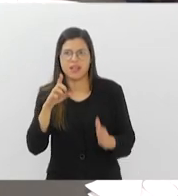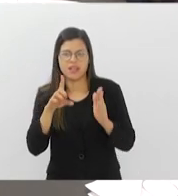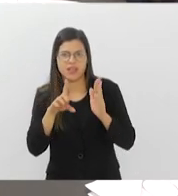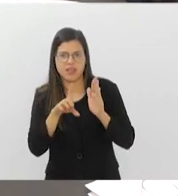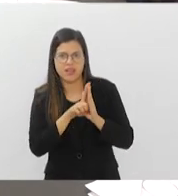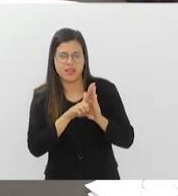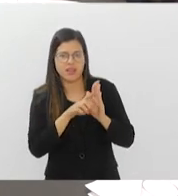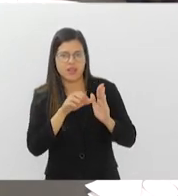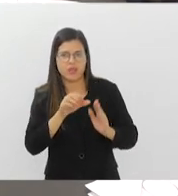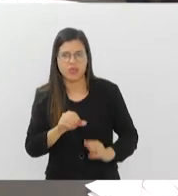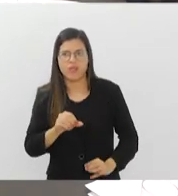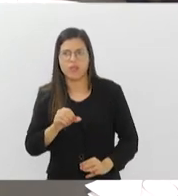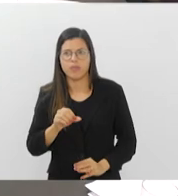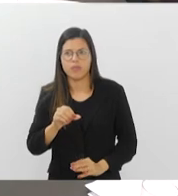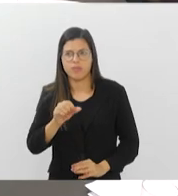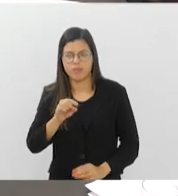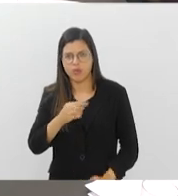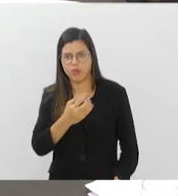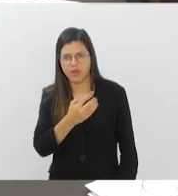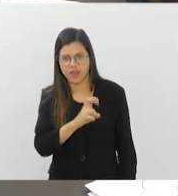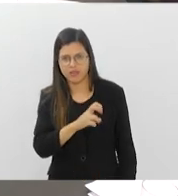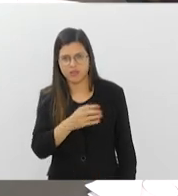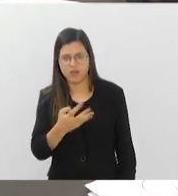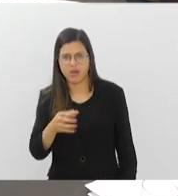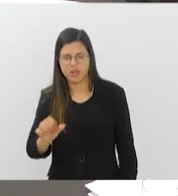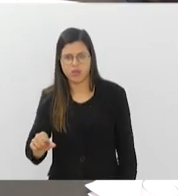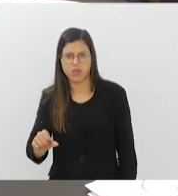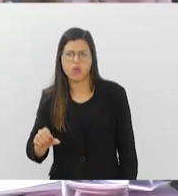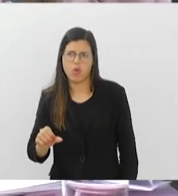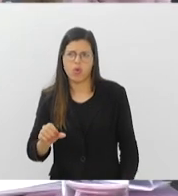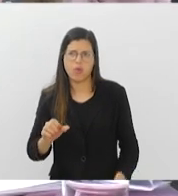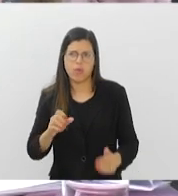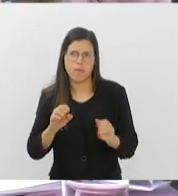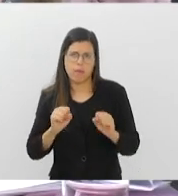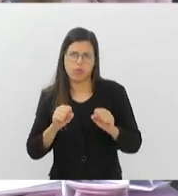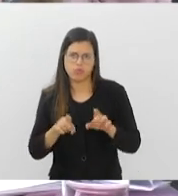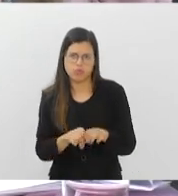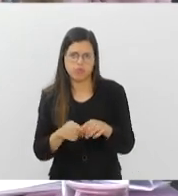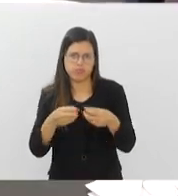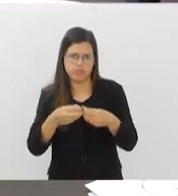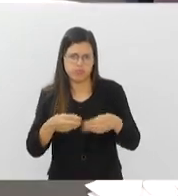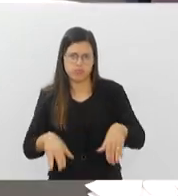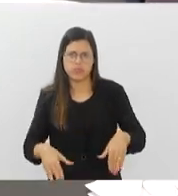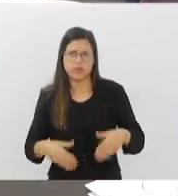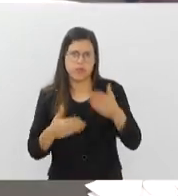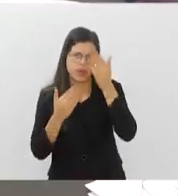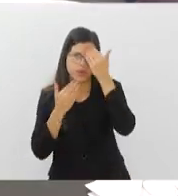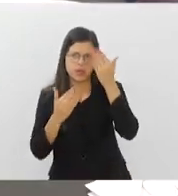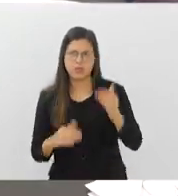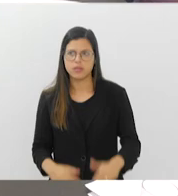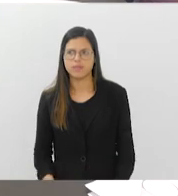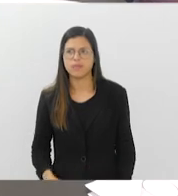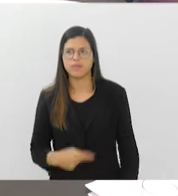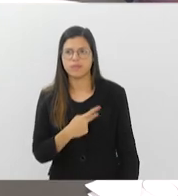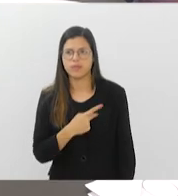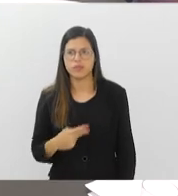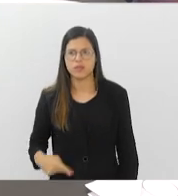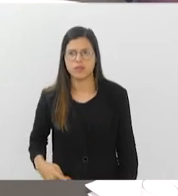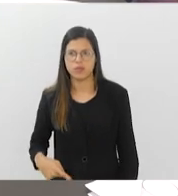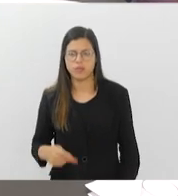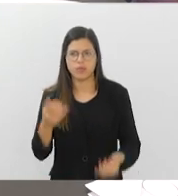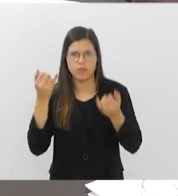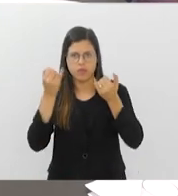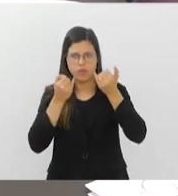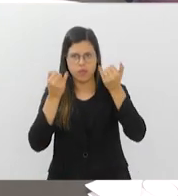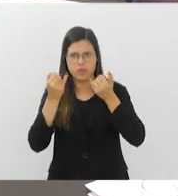9.249, de abril de 21. Então, talvez seja até um caso de prejudicabilidade. Está considerado. Obrigado. O presidente, queria só dar uma informação técnica